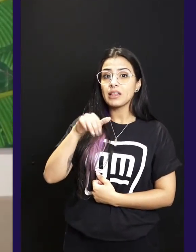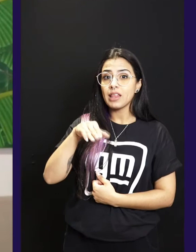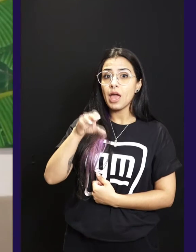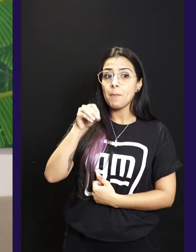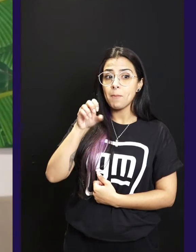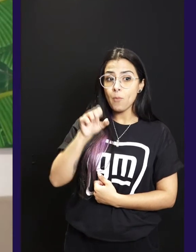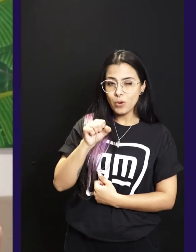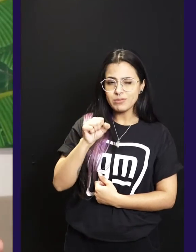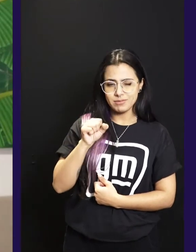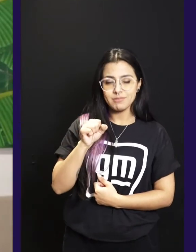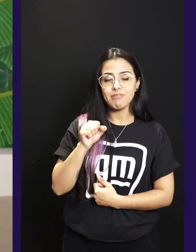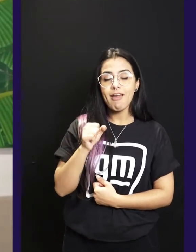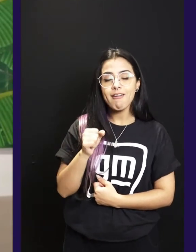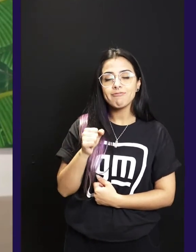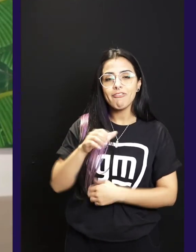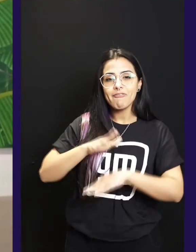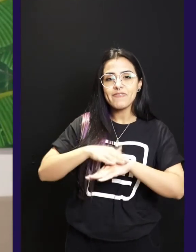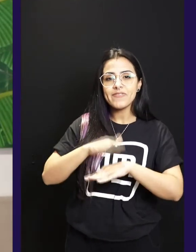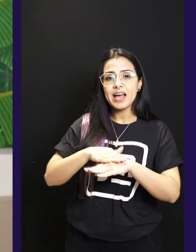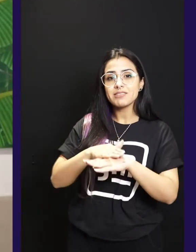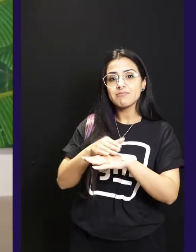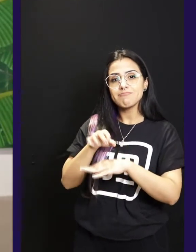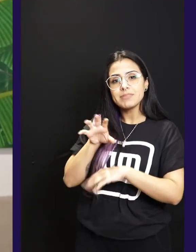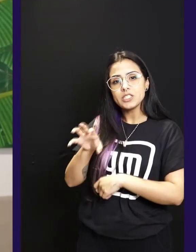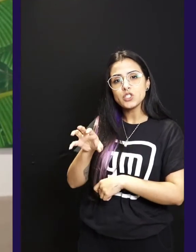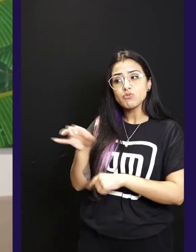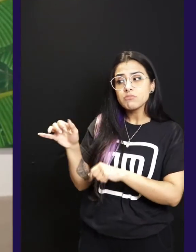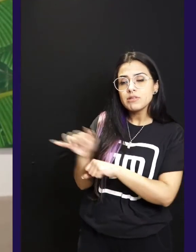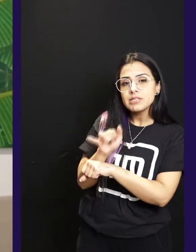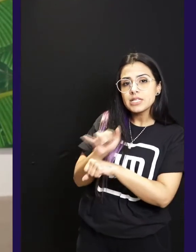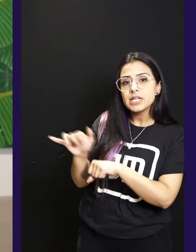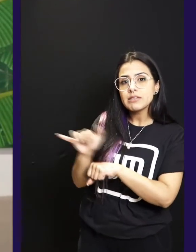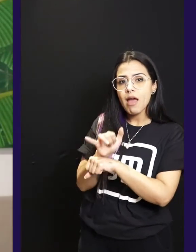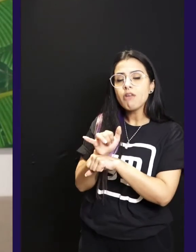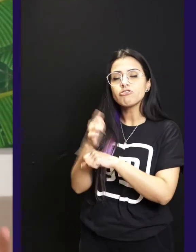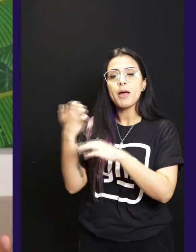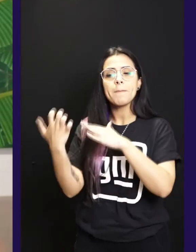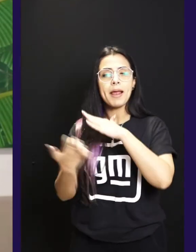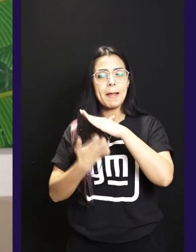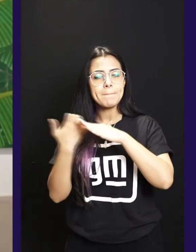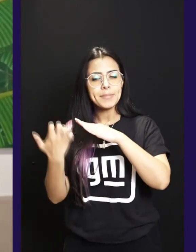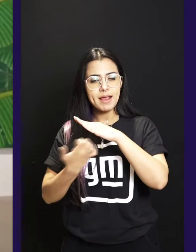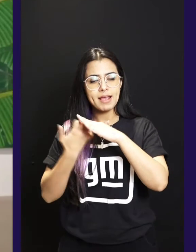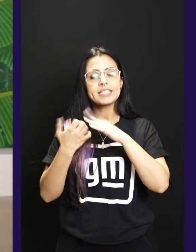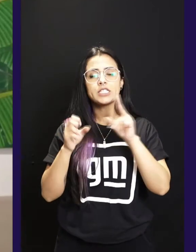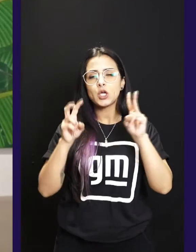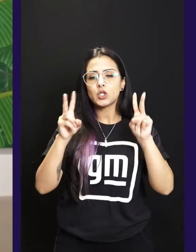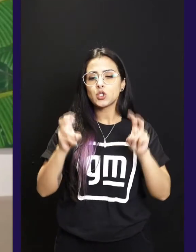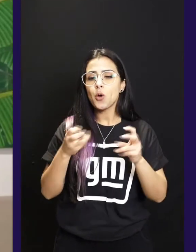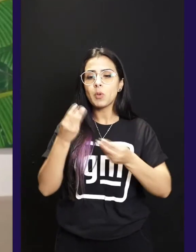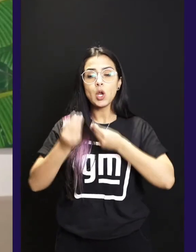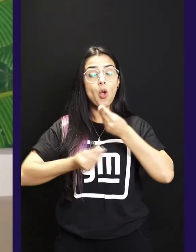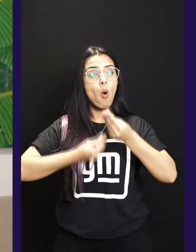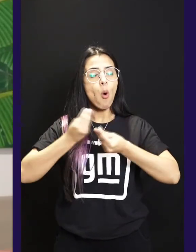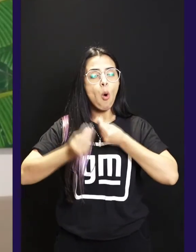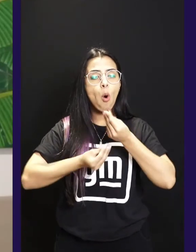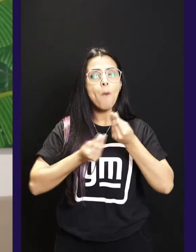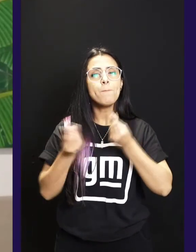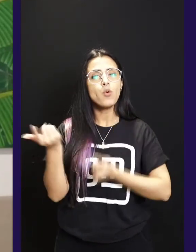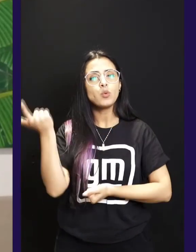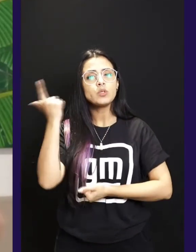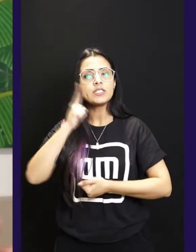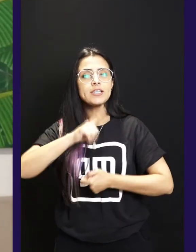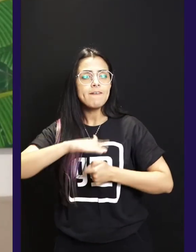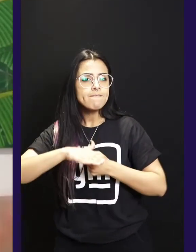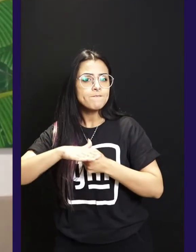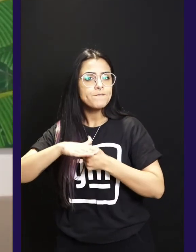de lideranças, mentoria para board, estratégias de talent acquisition, governança de comitês de diversidade, grupos